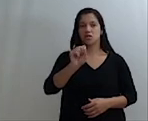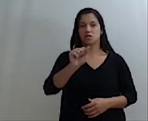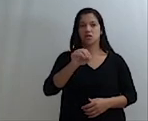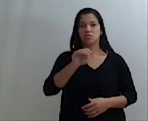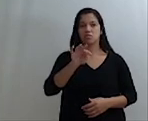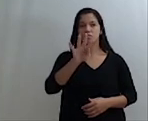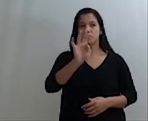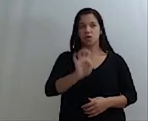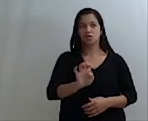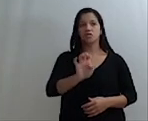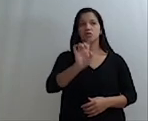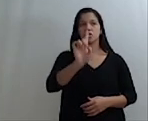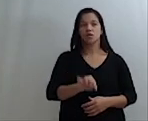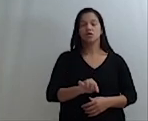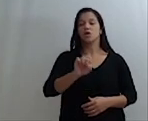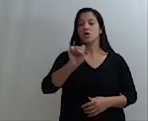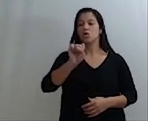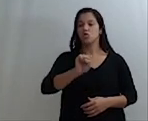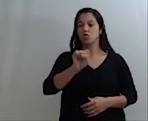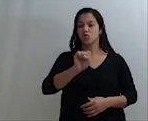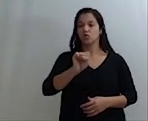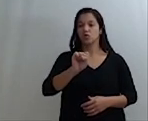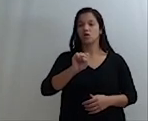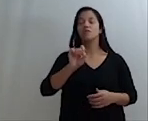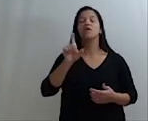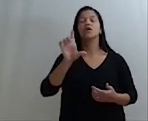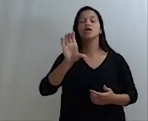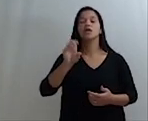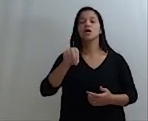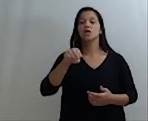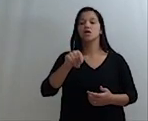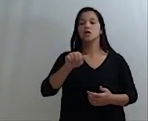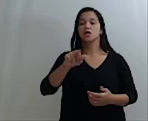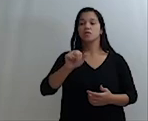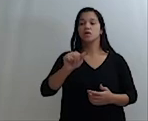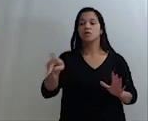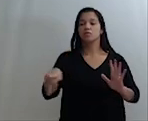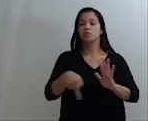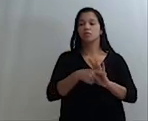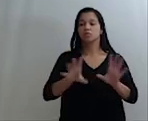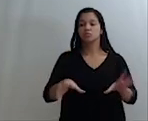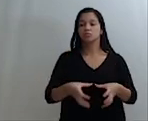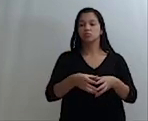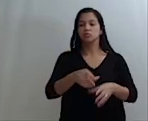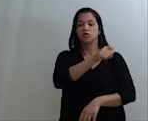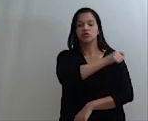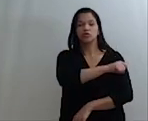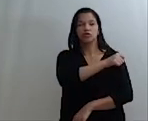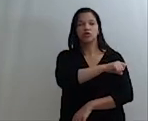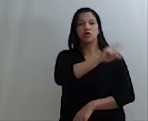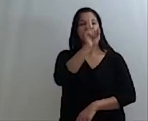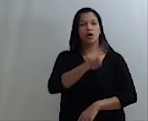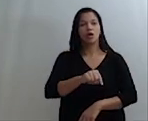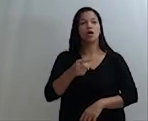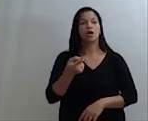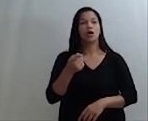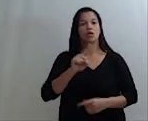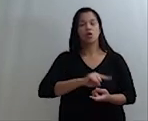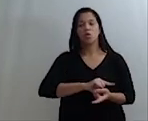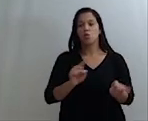Aguiar da oitava Câmara criminal do Tribunal de Justiça do Estado do Rio de Janeiro de forma absolutamente